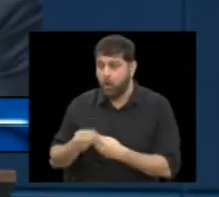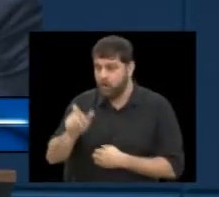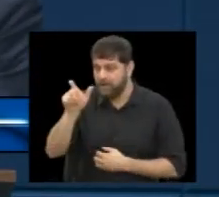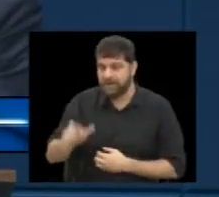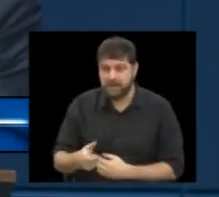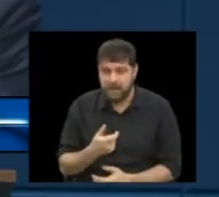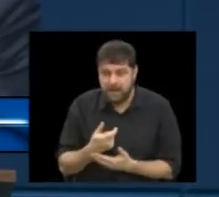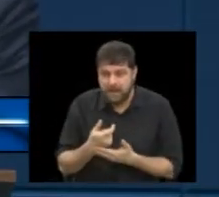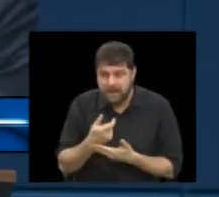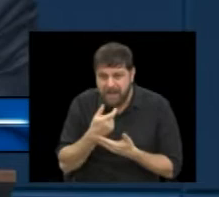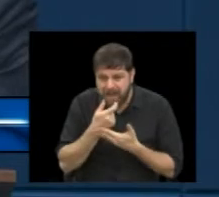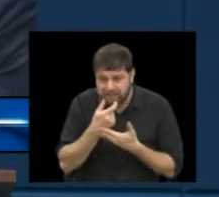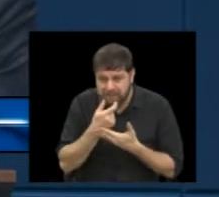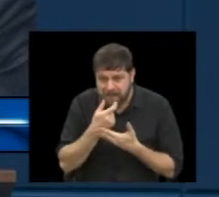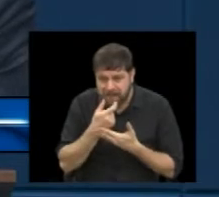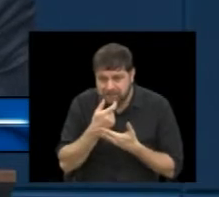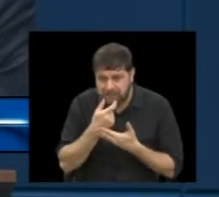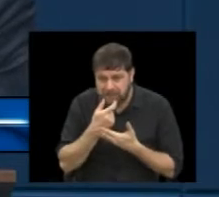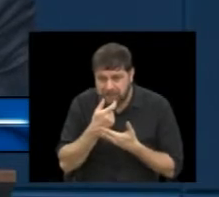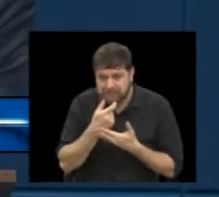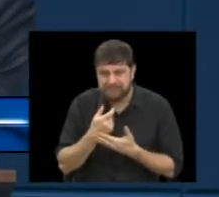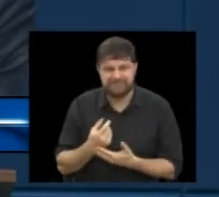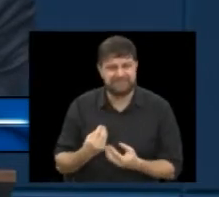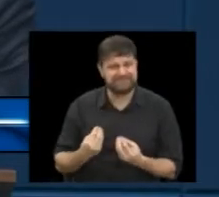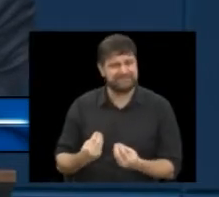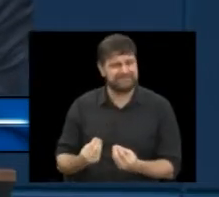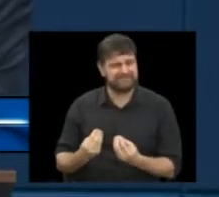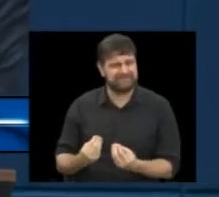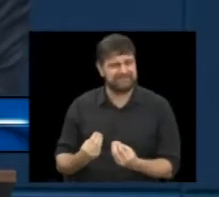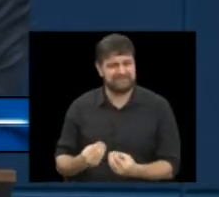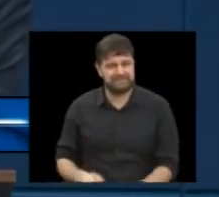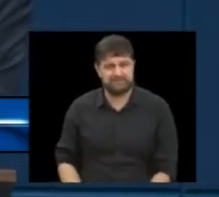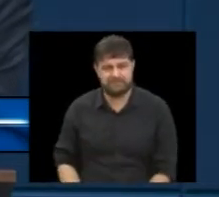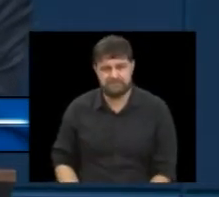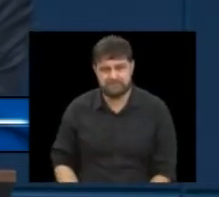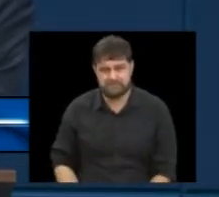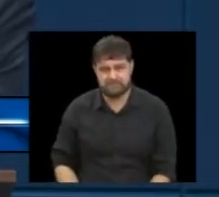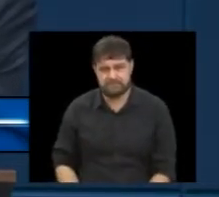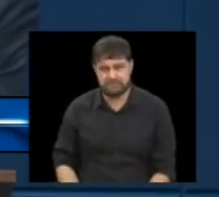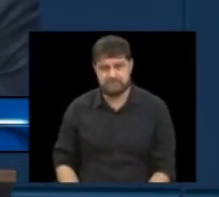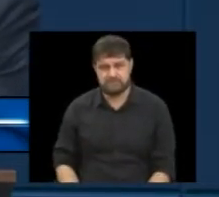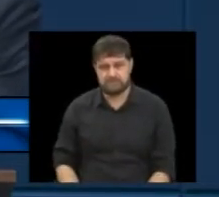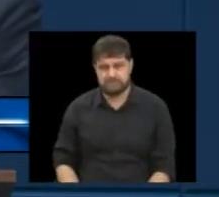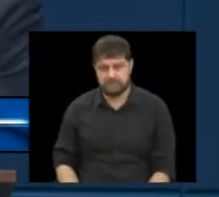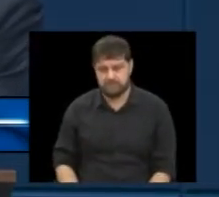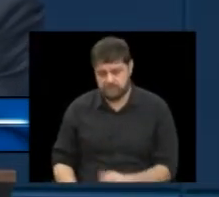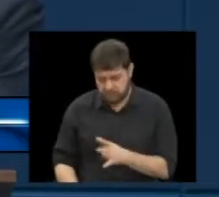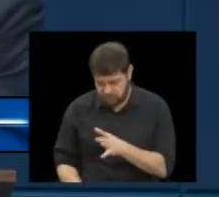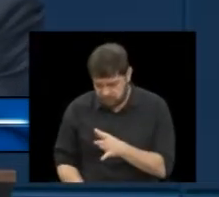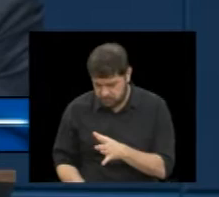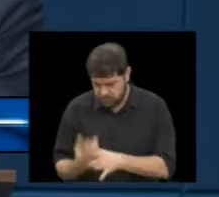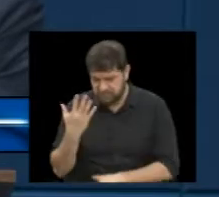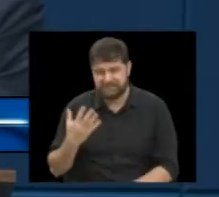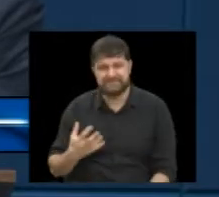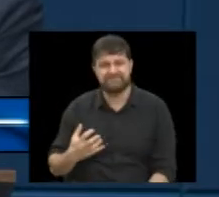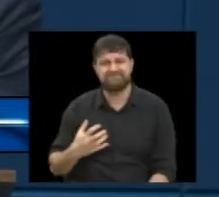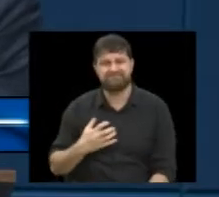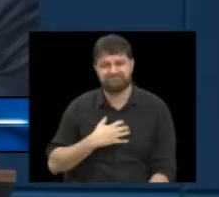comendo bolacha? Então, senhores vereadores, isso vem ocorrendo de